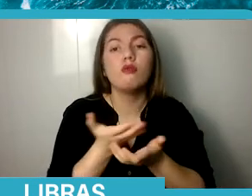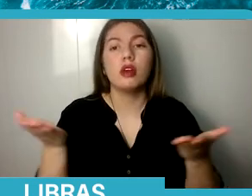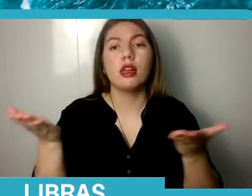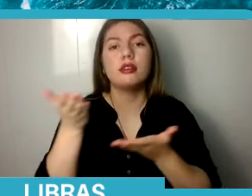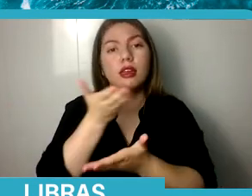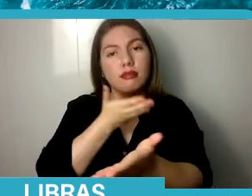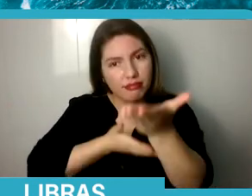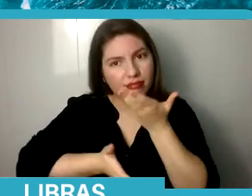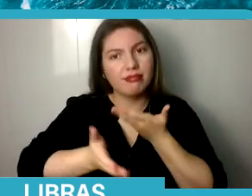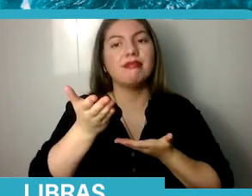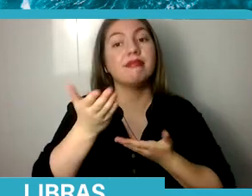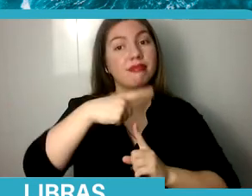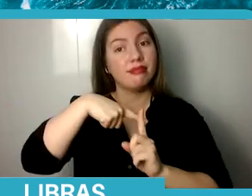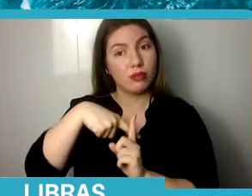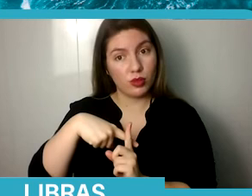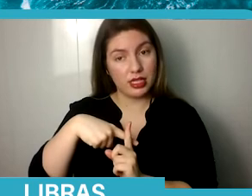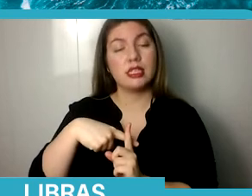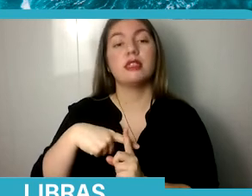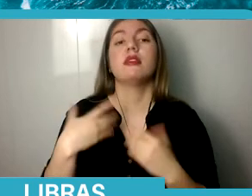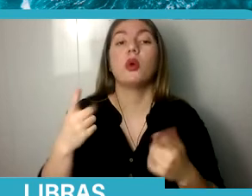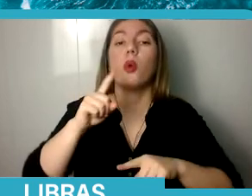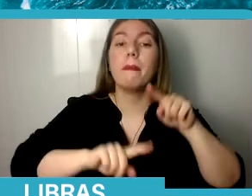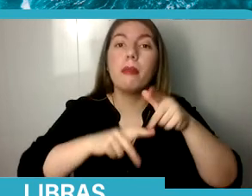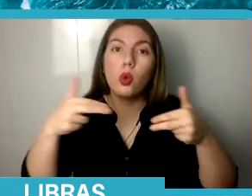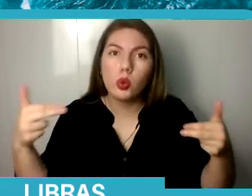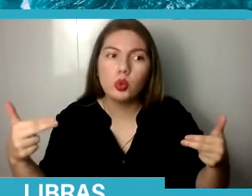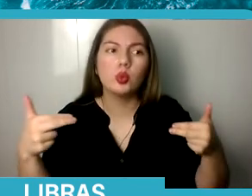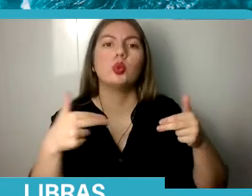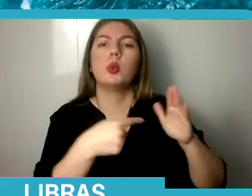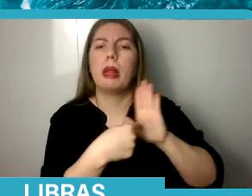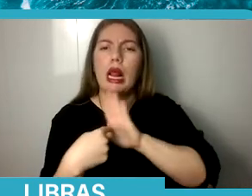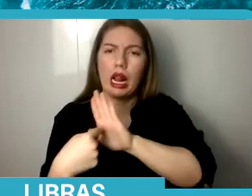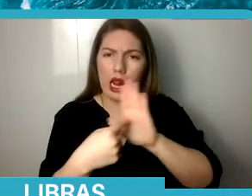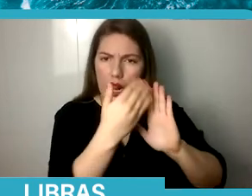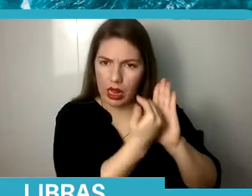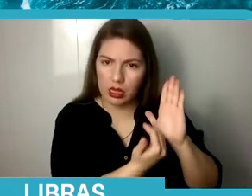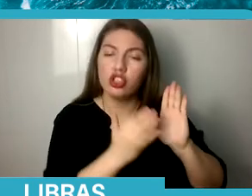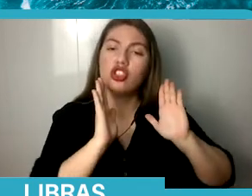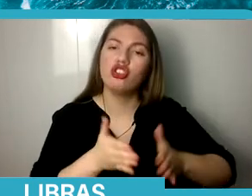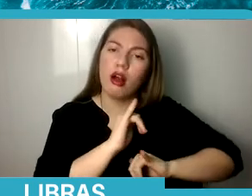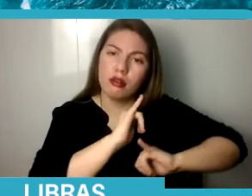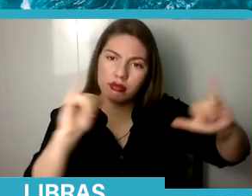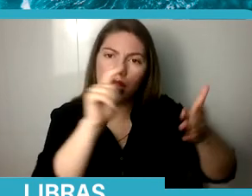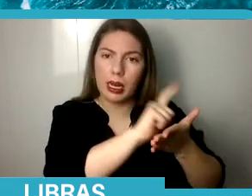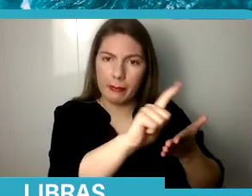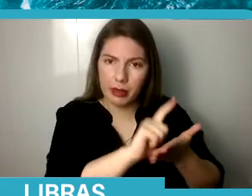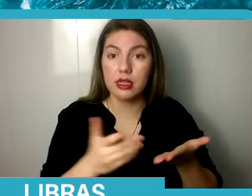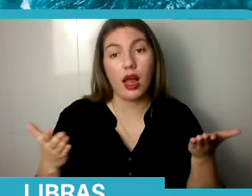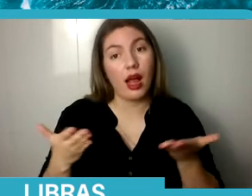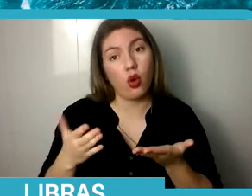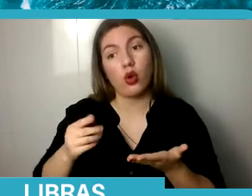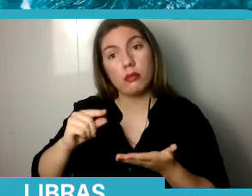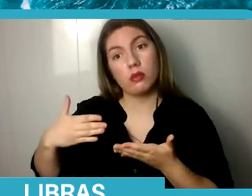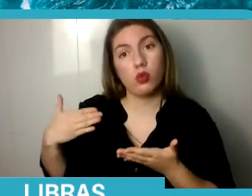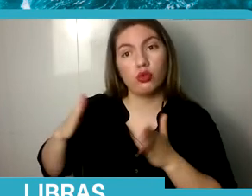então todo nosso portfólio de produto a gente começou com a linha de limpeza e recentemente a gente lançar sua linha de auto cuidado que a higiene pessoal